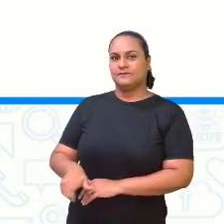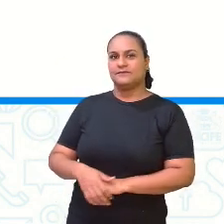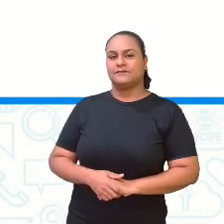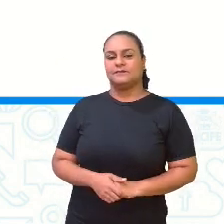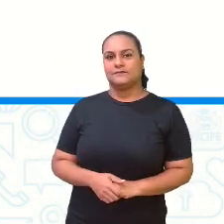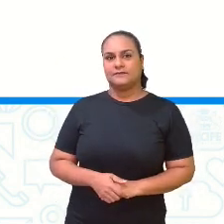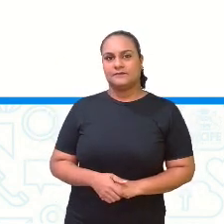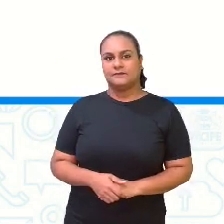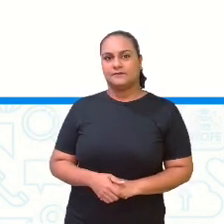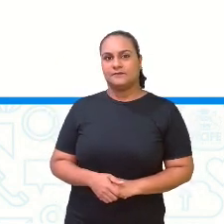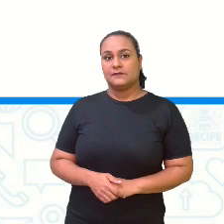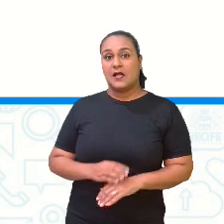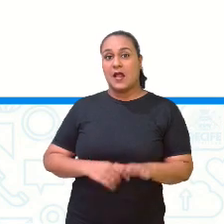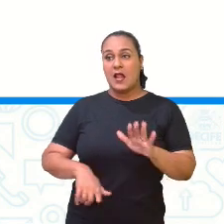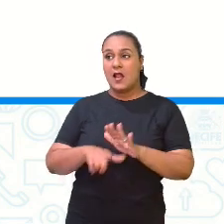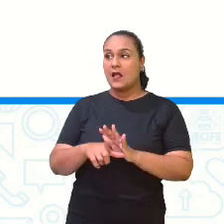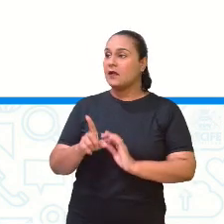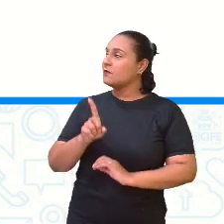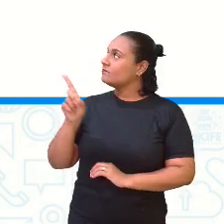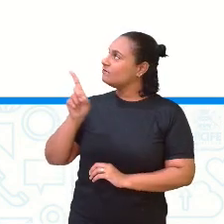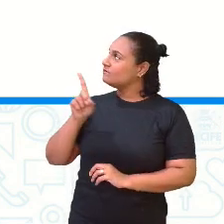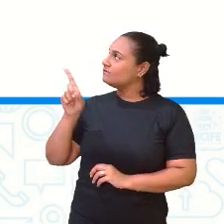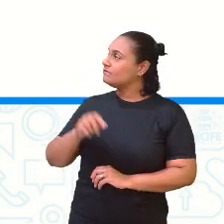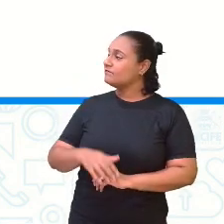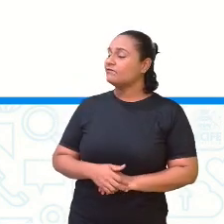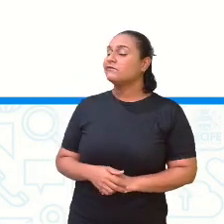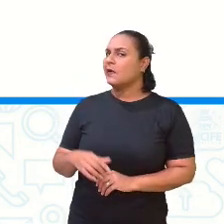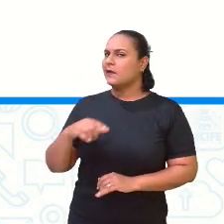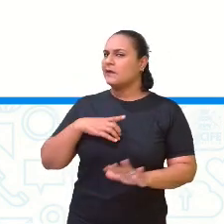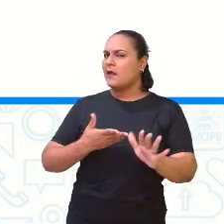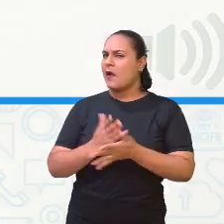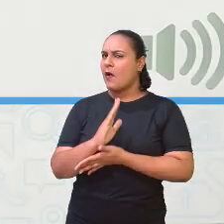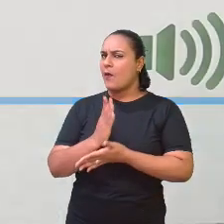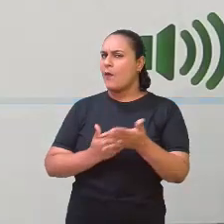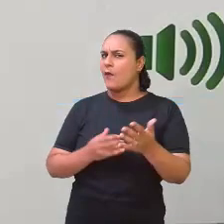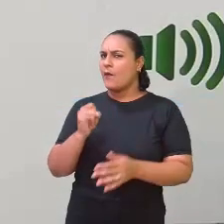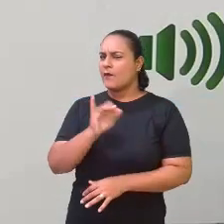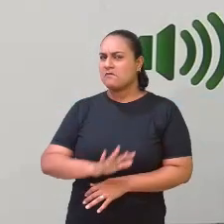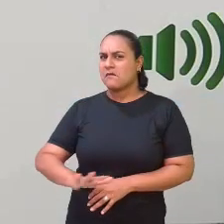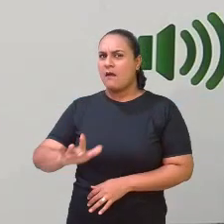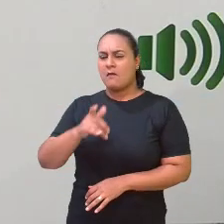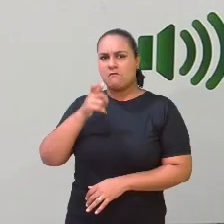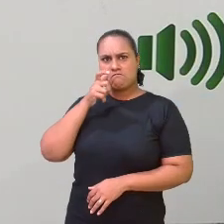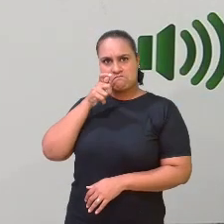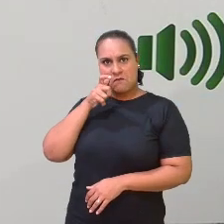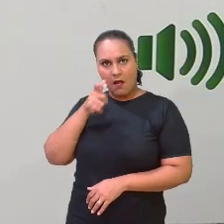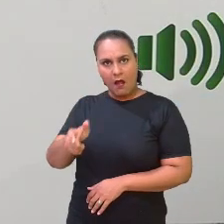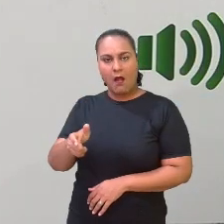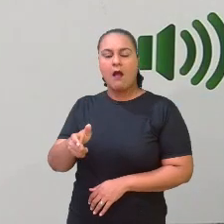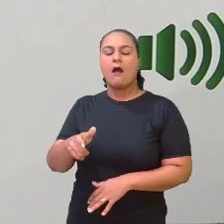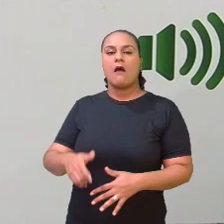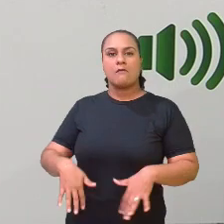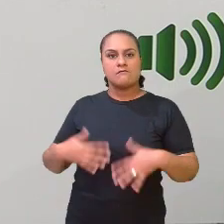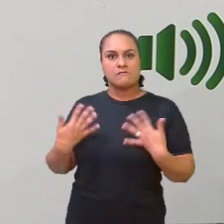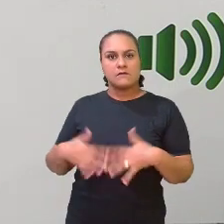humanos, certo? Essa lei da lateralidade. E tem algumas imagens que são mais interessantes ainda, porque além